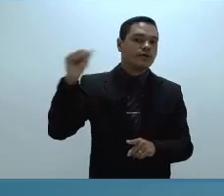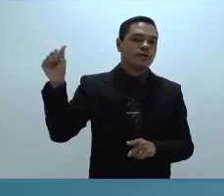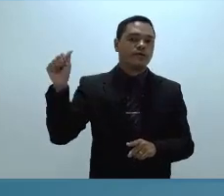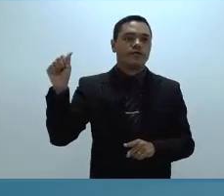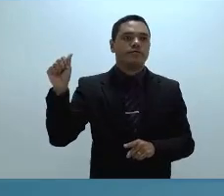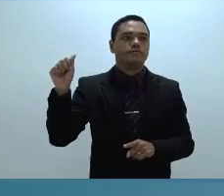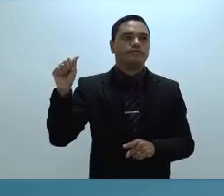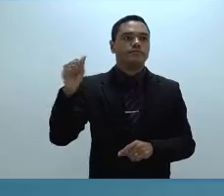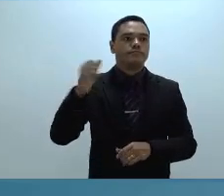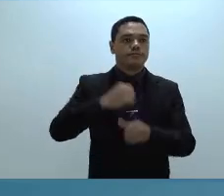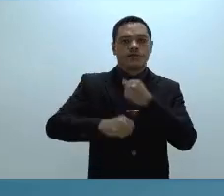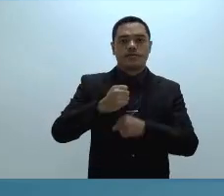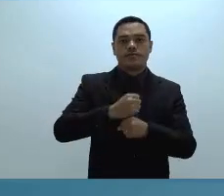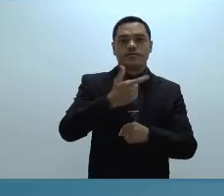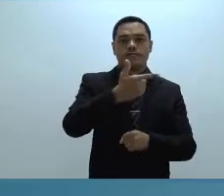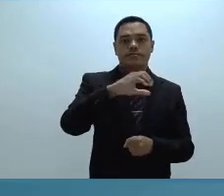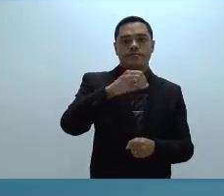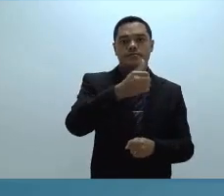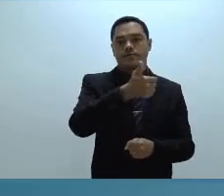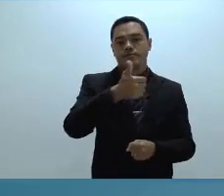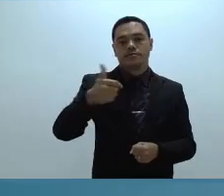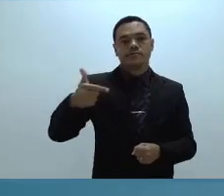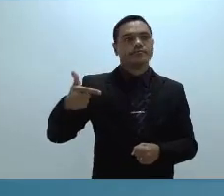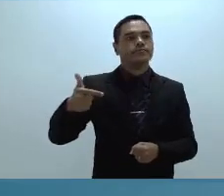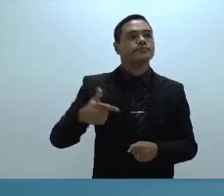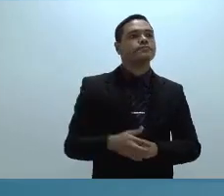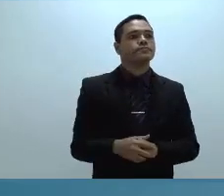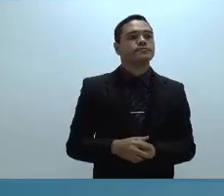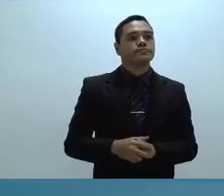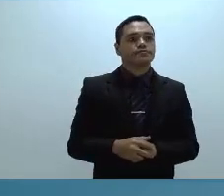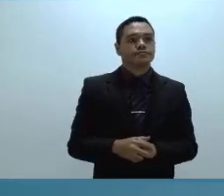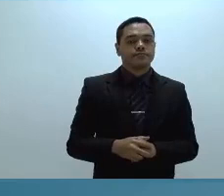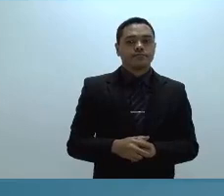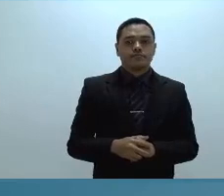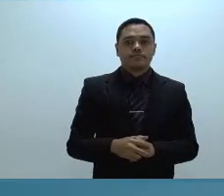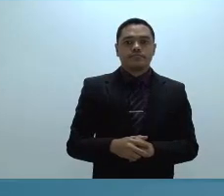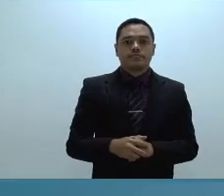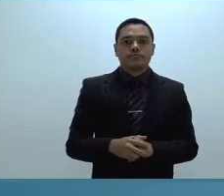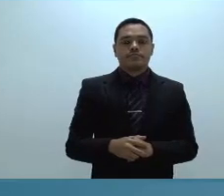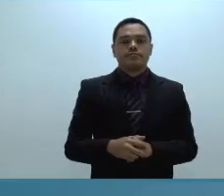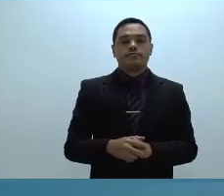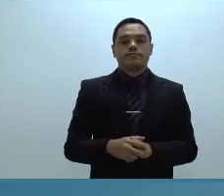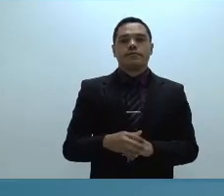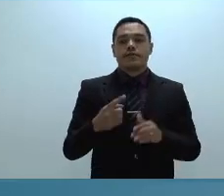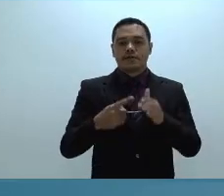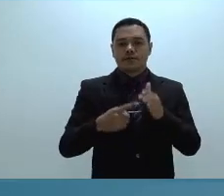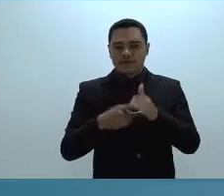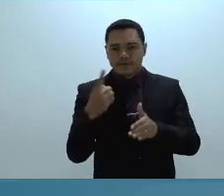interessa, diz: conflito de competência estabelecido entre a primeira e terceira turma do STJ.